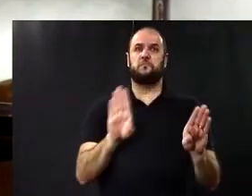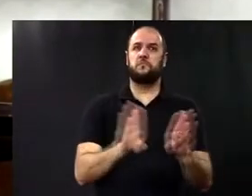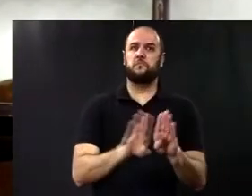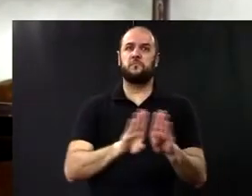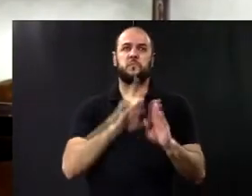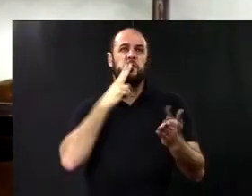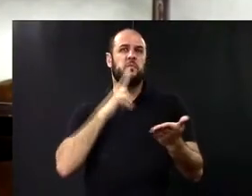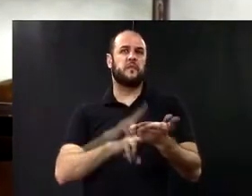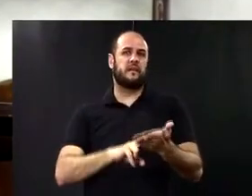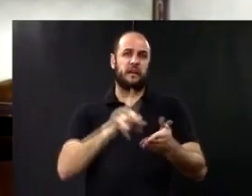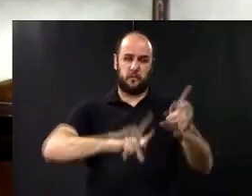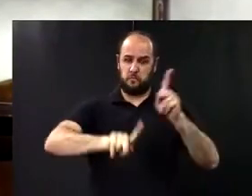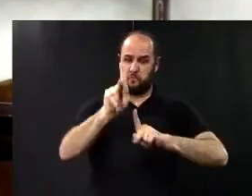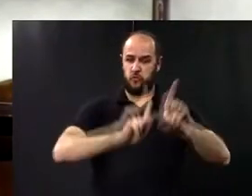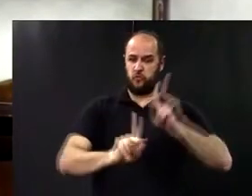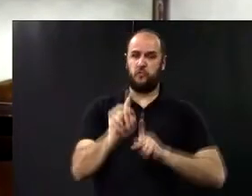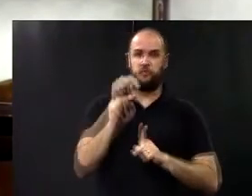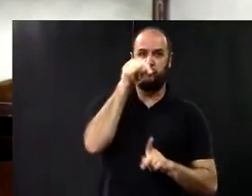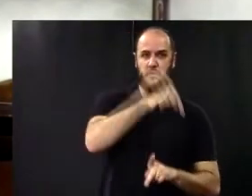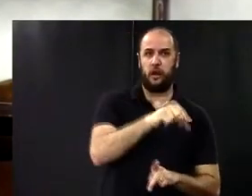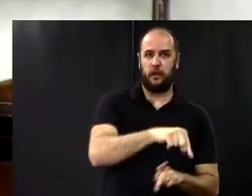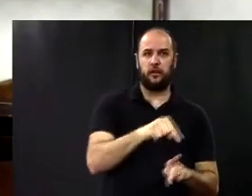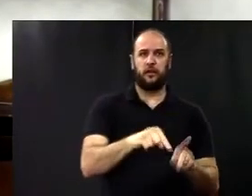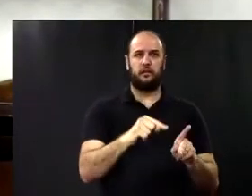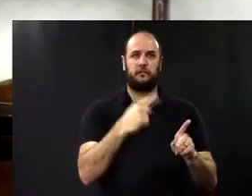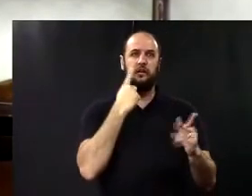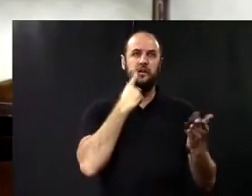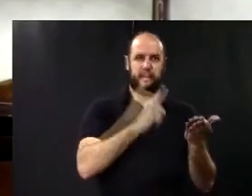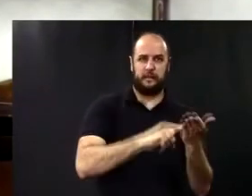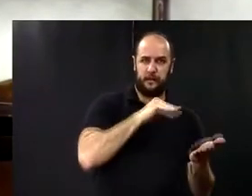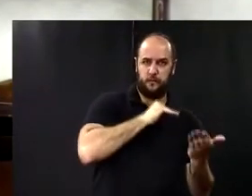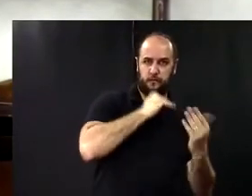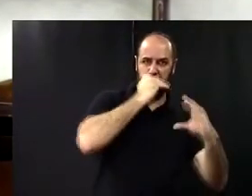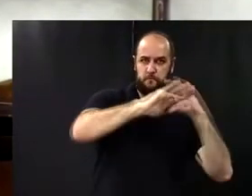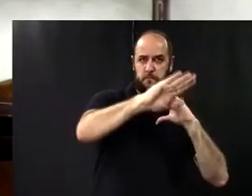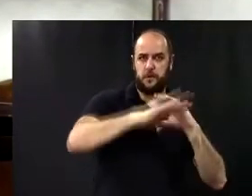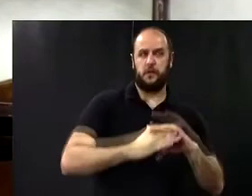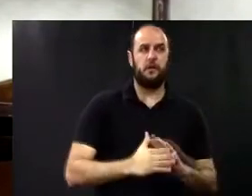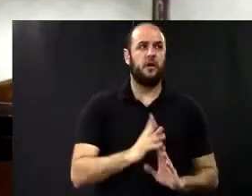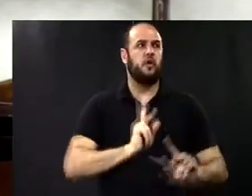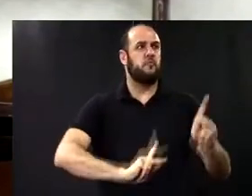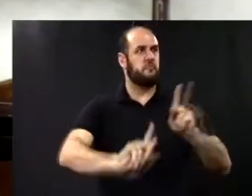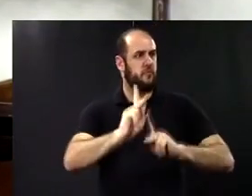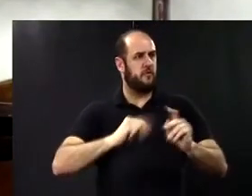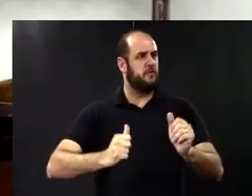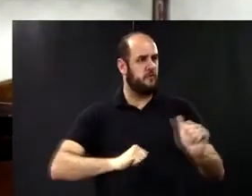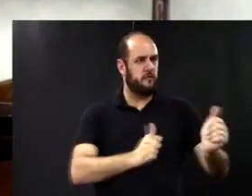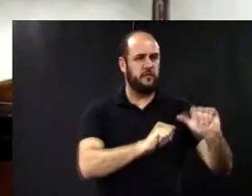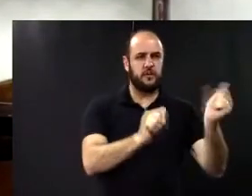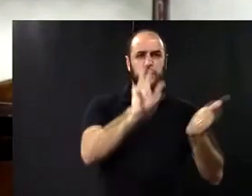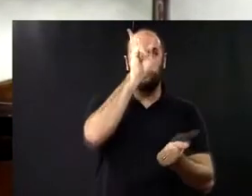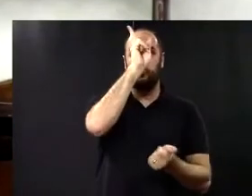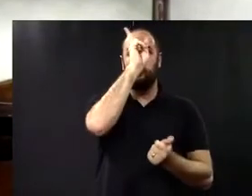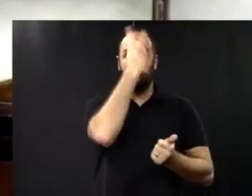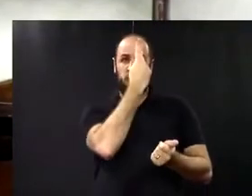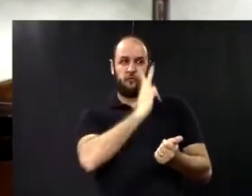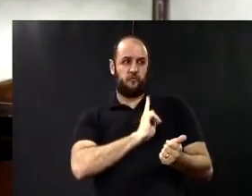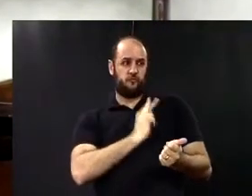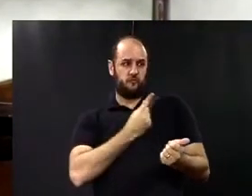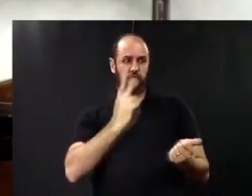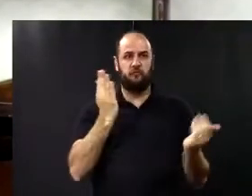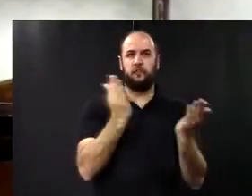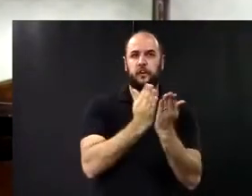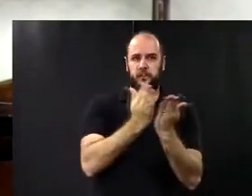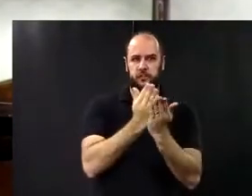esse povo aqui, a quem é dirigido a carta, é um povo que se converteu ao cristianismo.